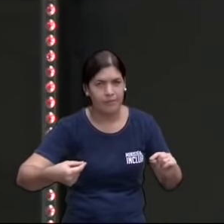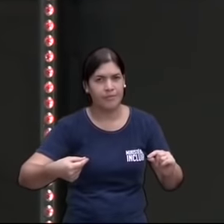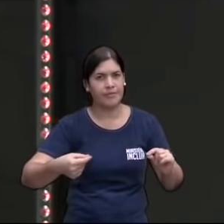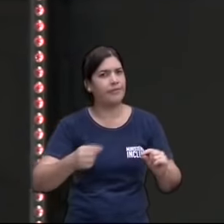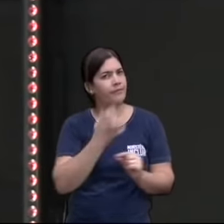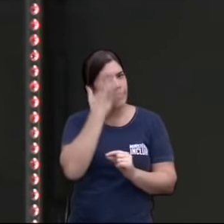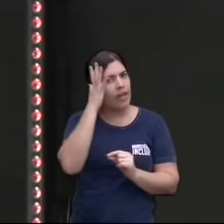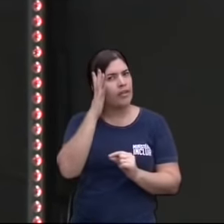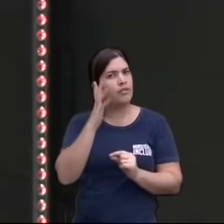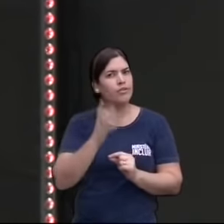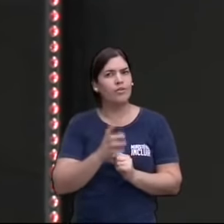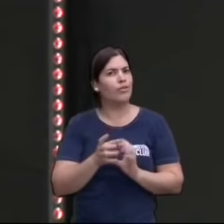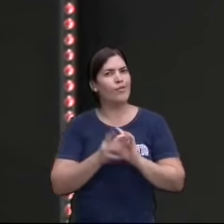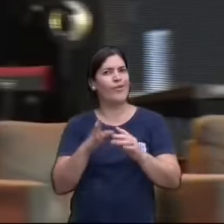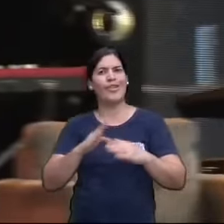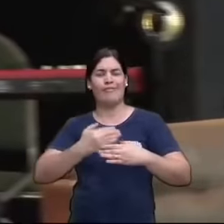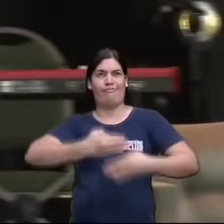Meus amados,